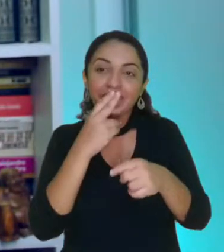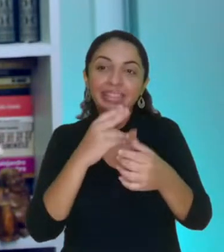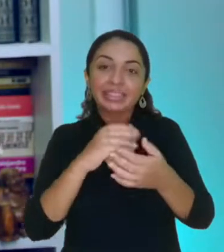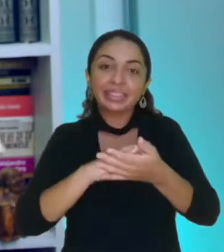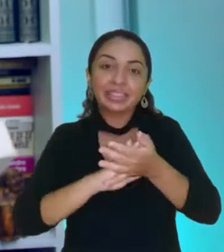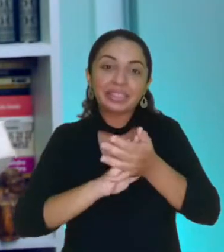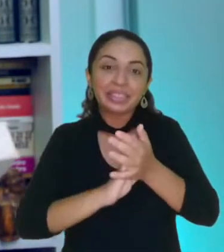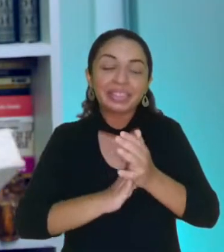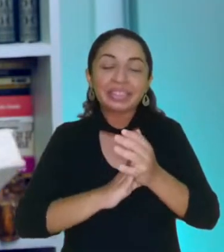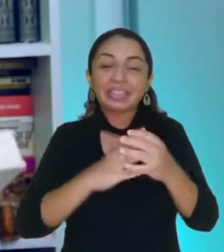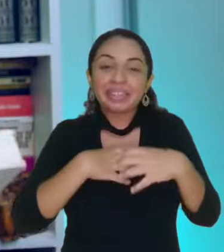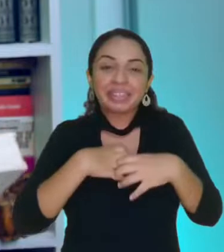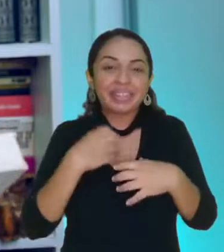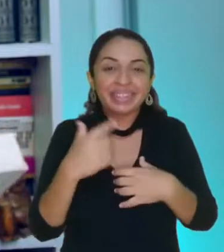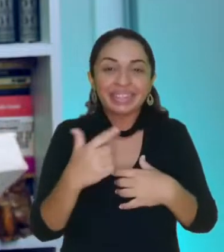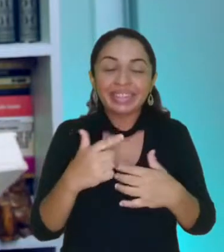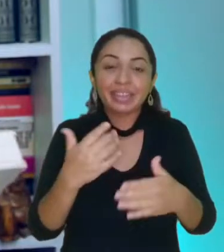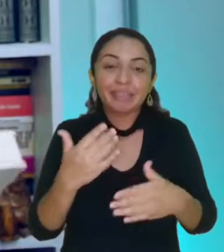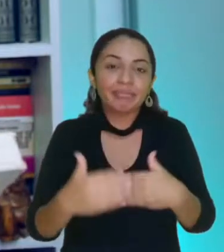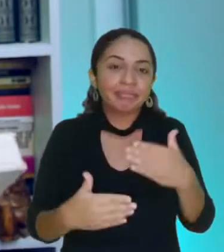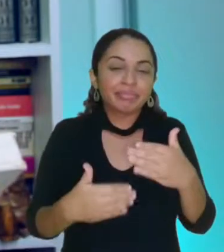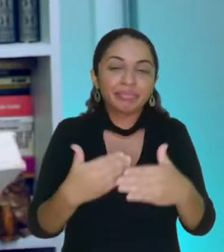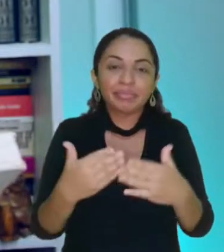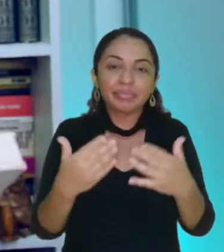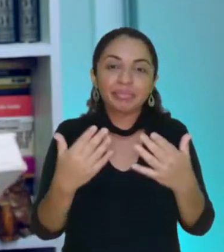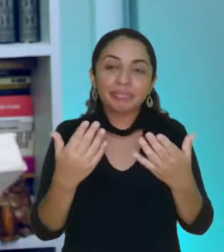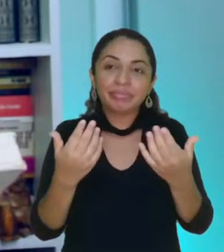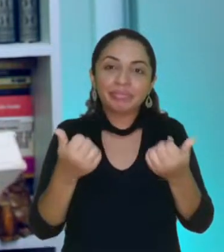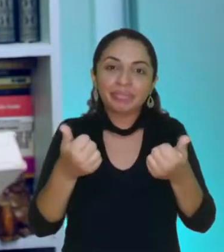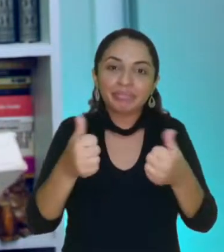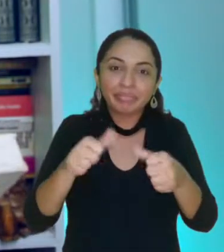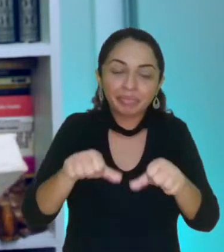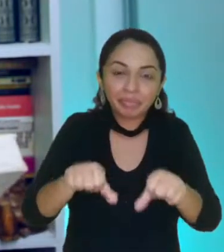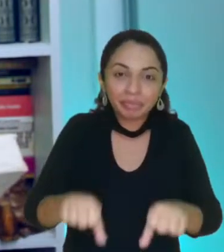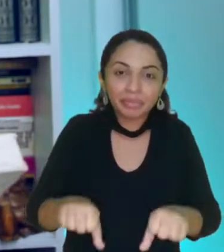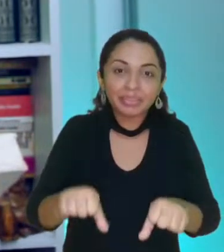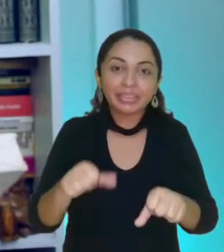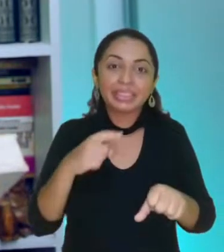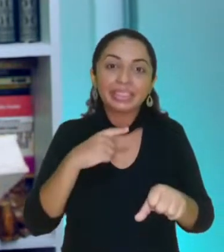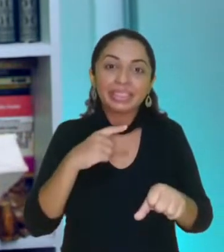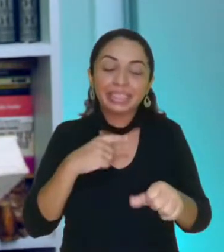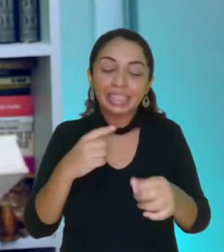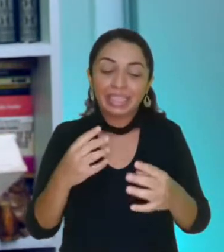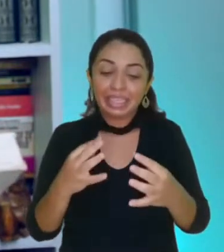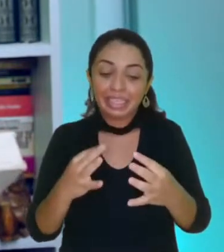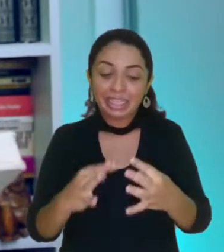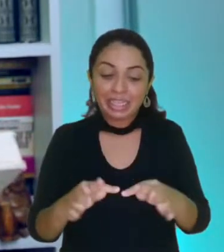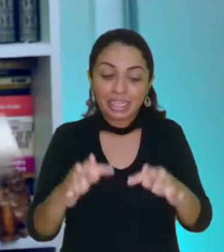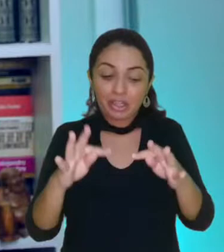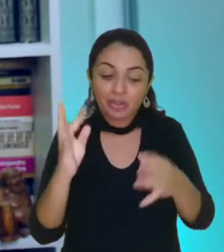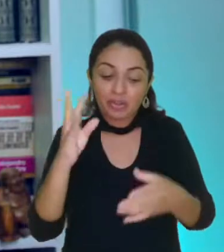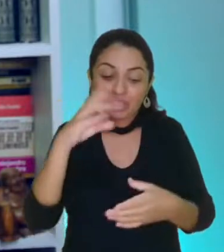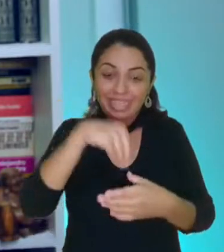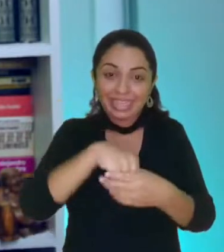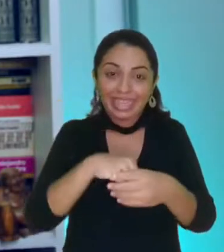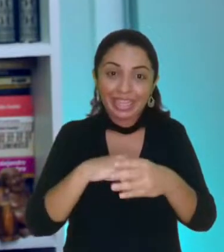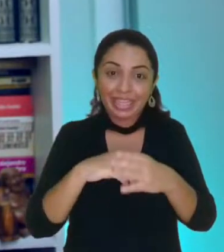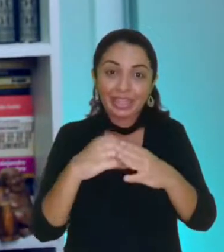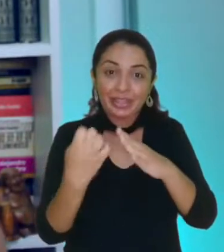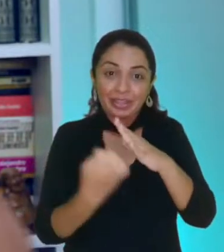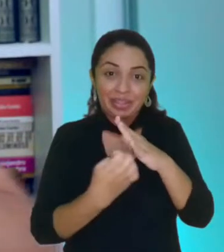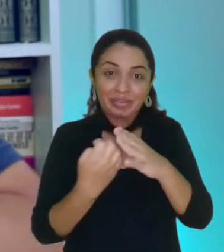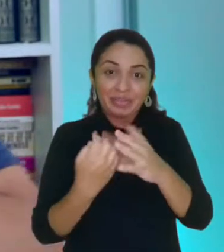prevalecer. Desenvolve-se então a história de uma lenta destruição, caindo por terra os alicerces da tecnocracia e do